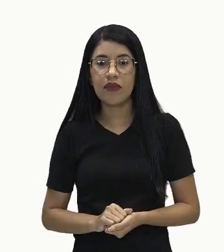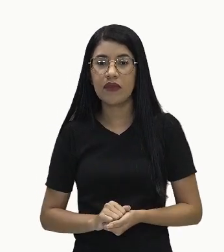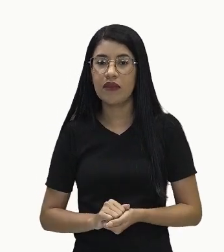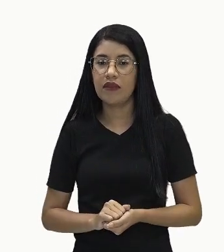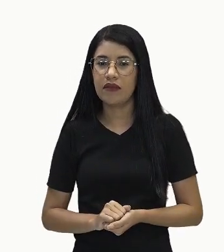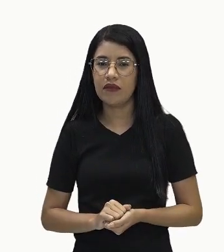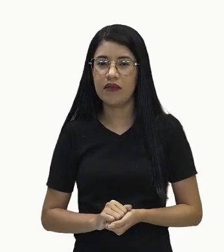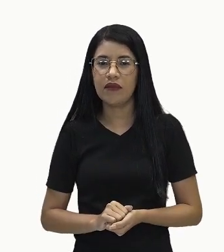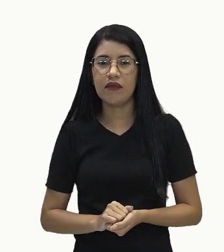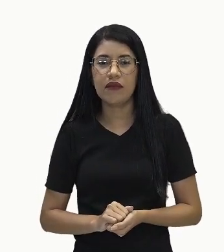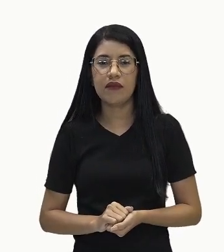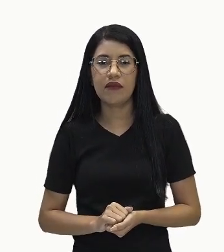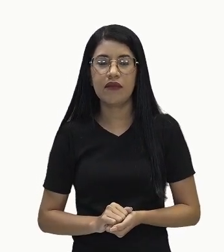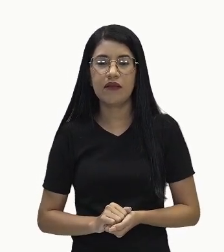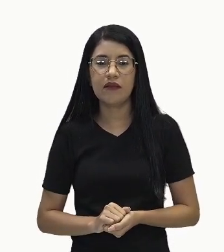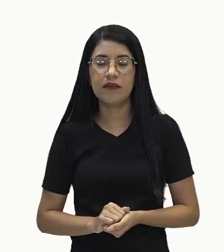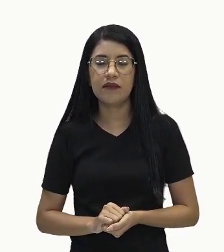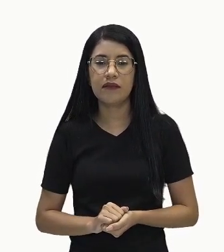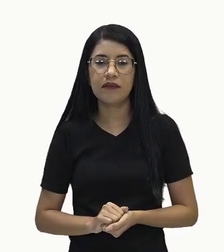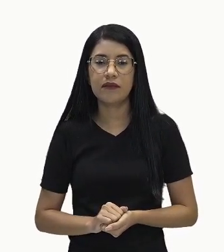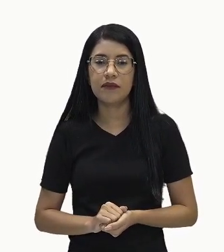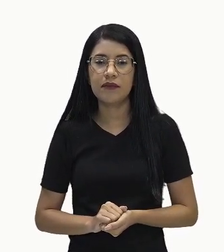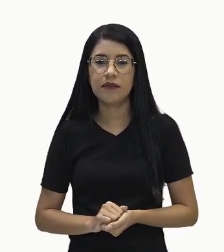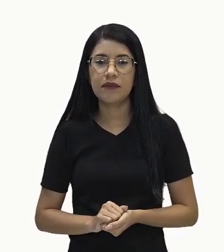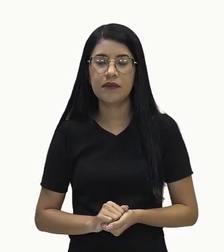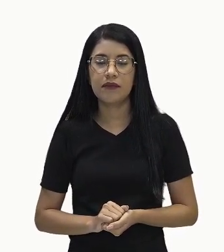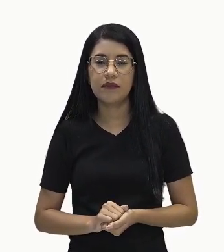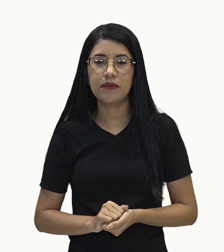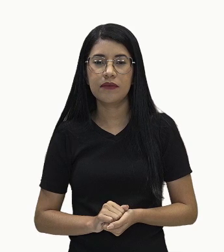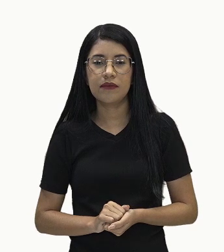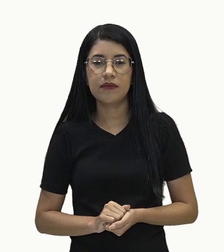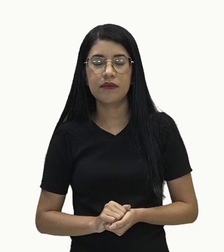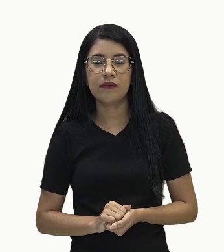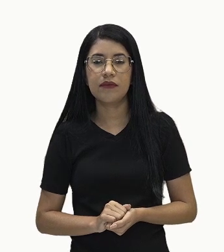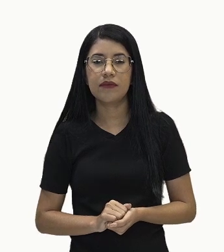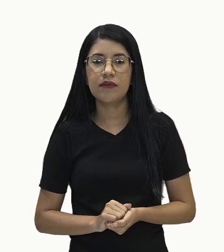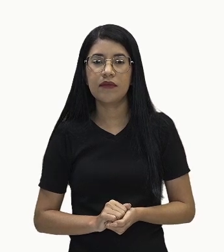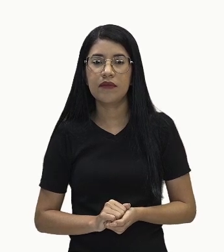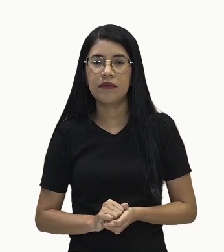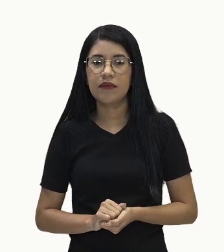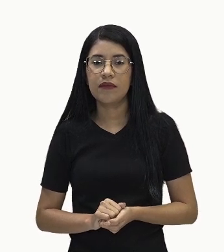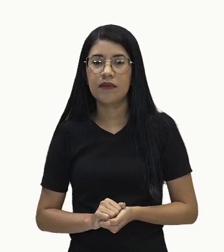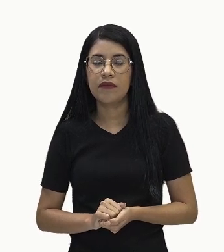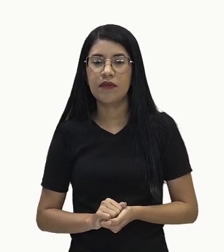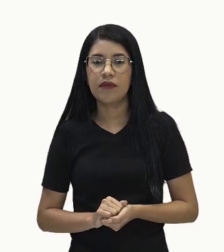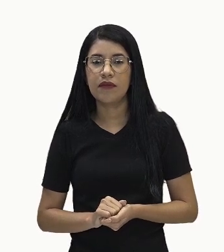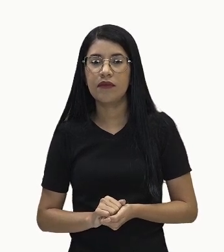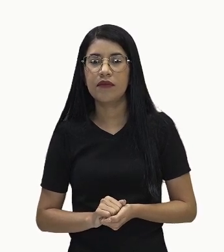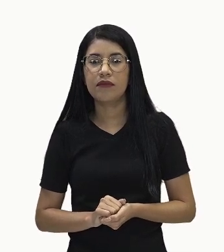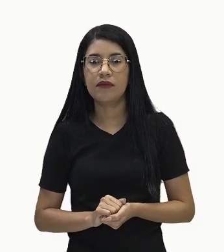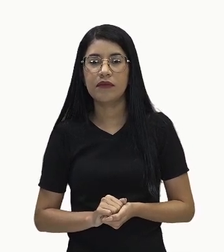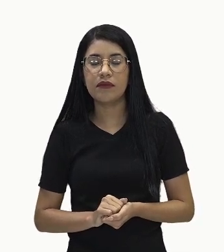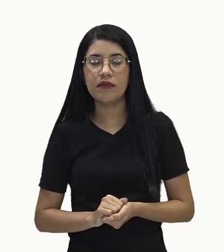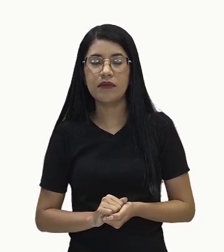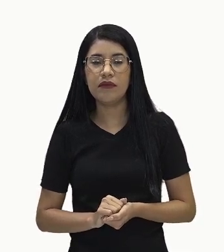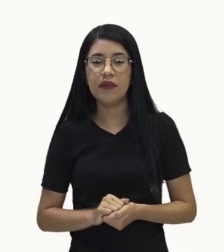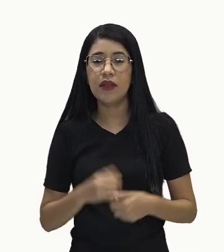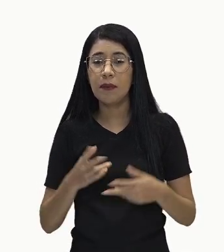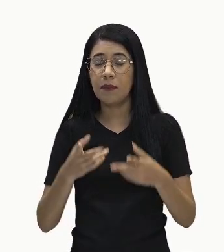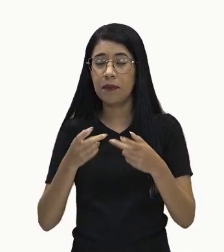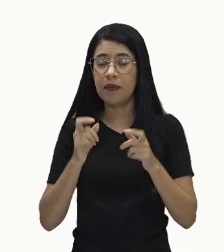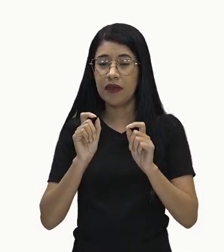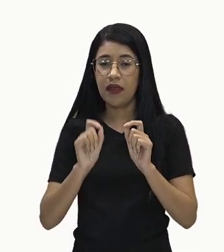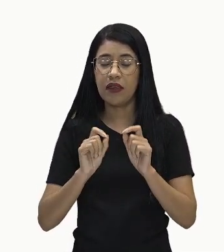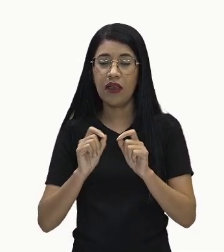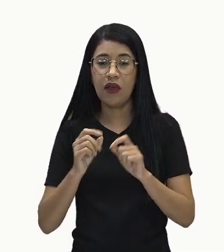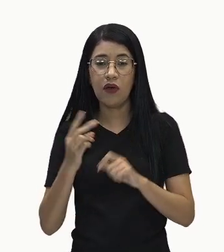o nosso desvio padrão for menor ou igual a 8. Pois bem, vai estar desvio